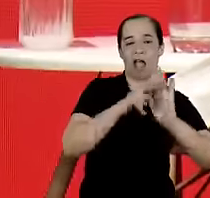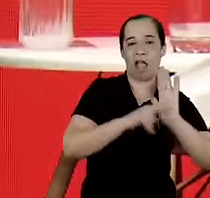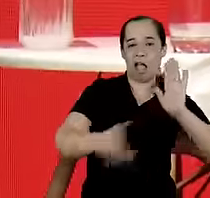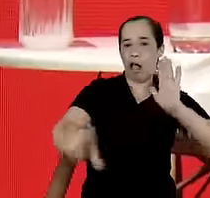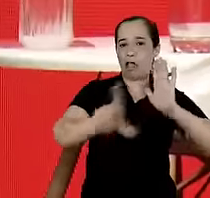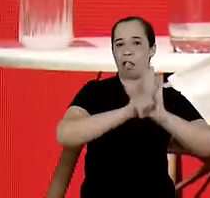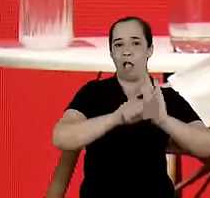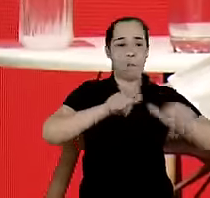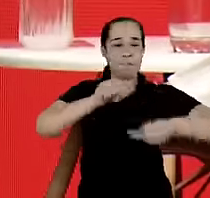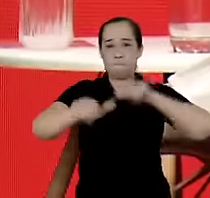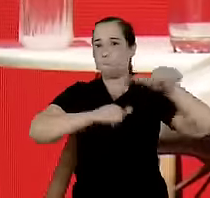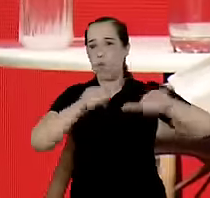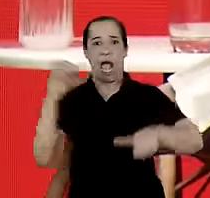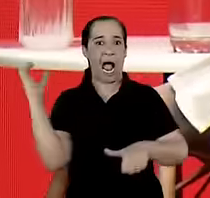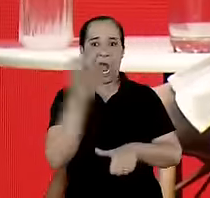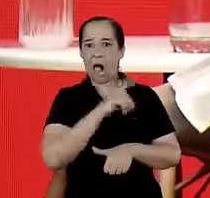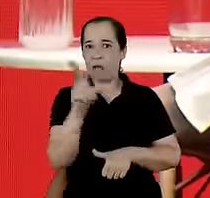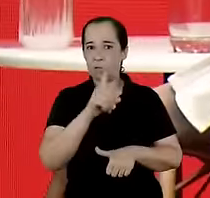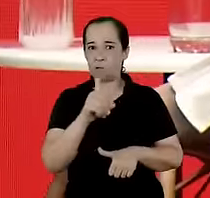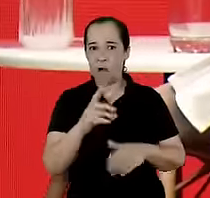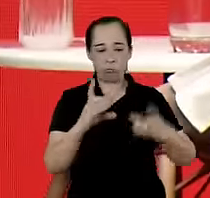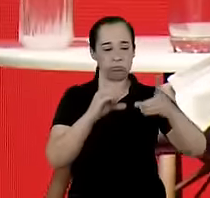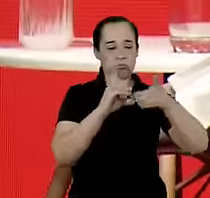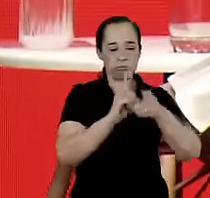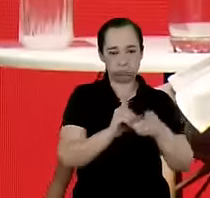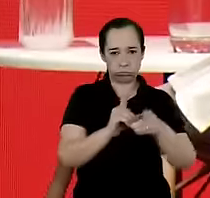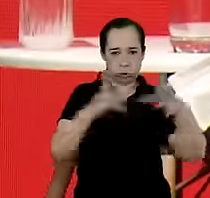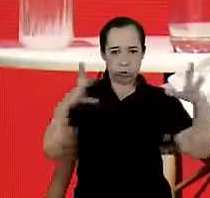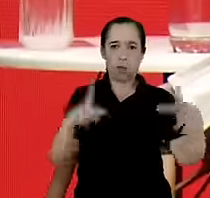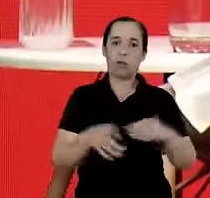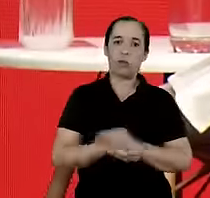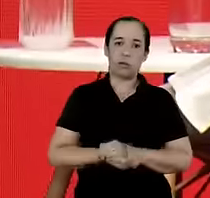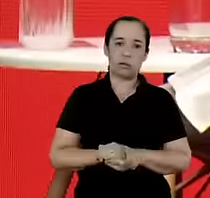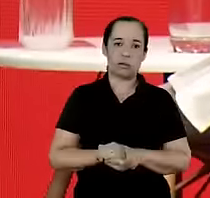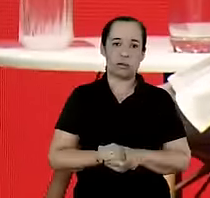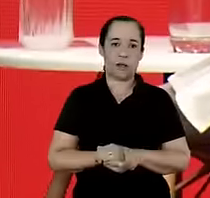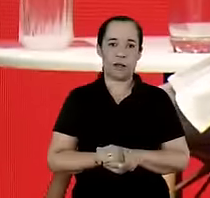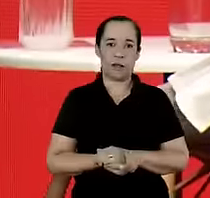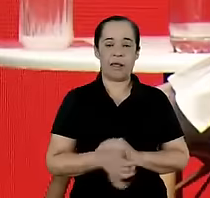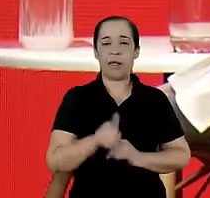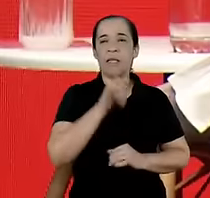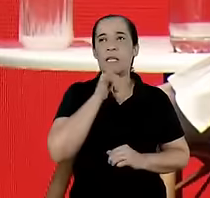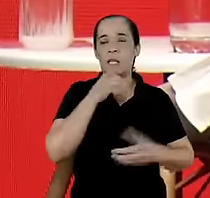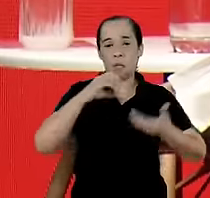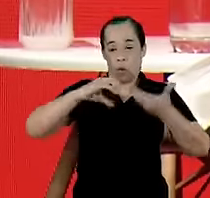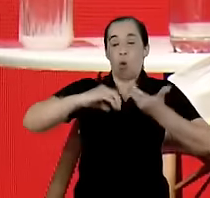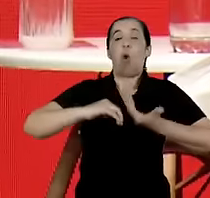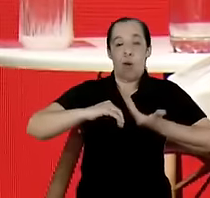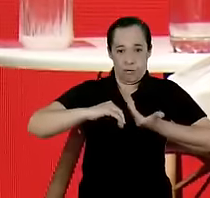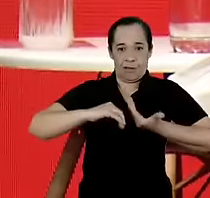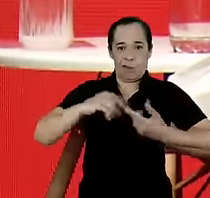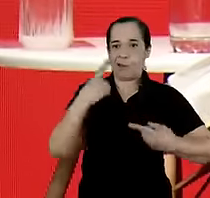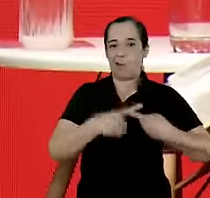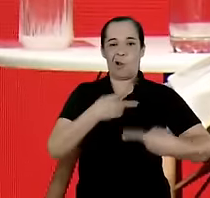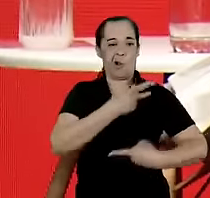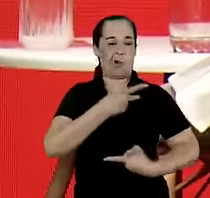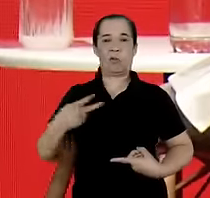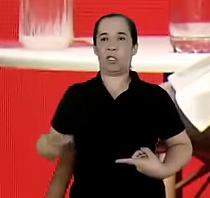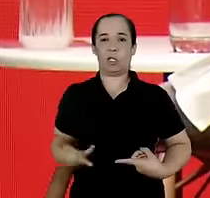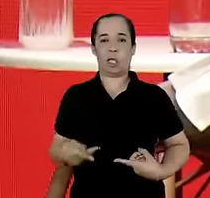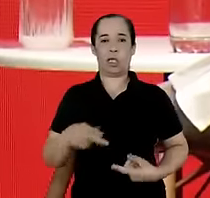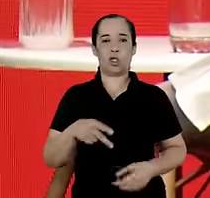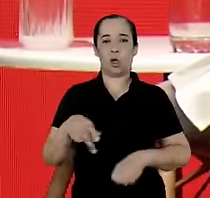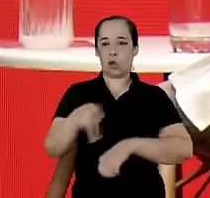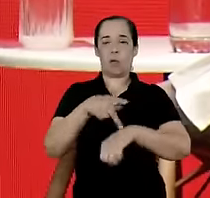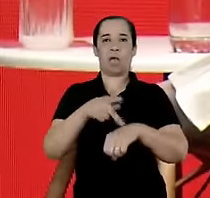para outra né Eh sem ser discutido com o congresso por exemplo porque um presidente de algum país decidiu que mudou a regra